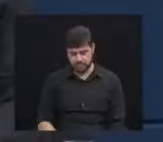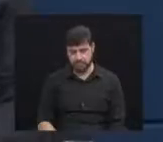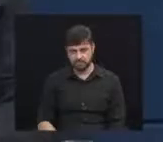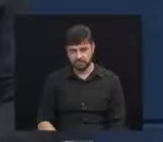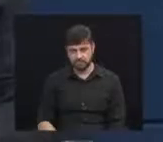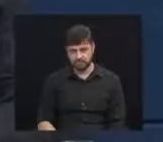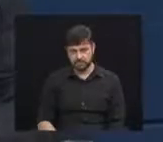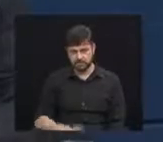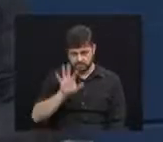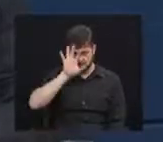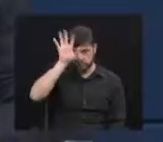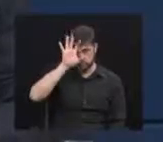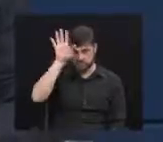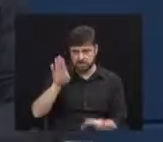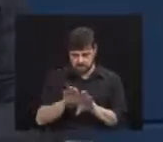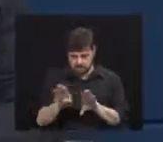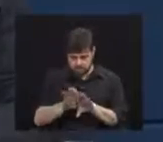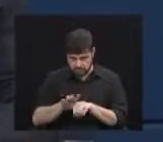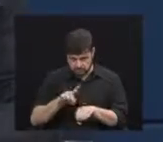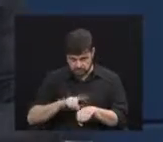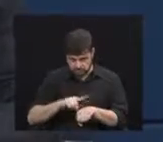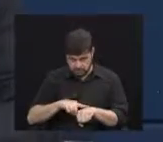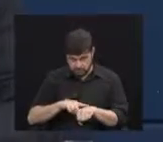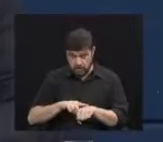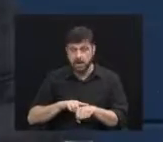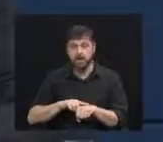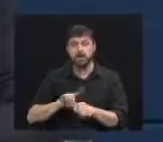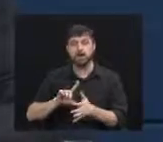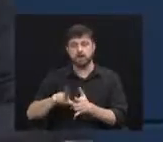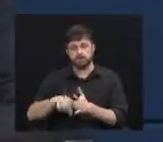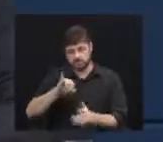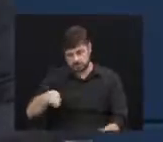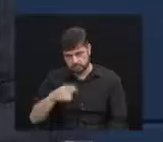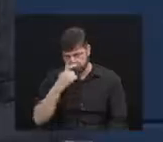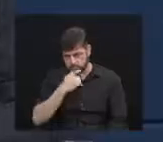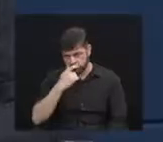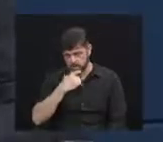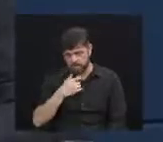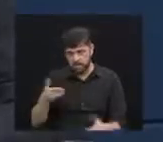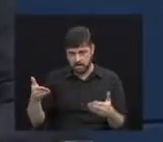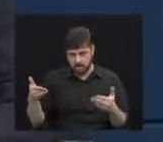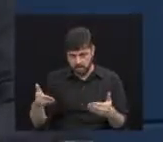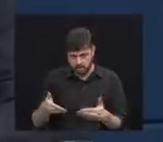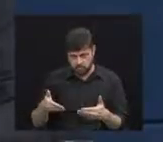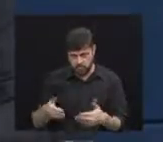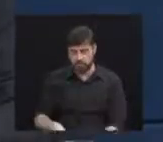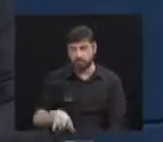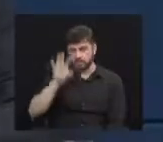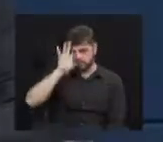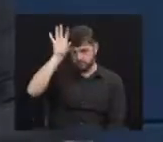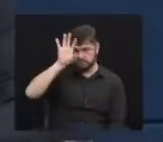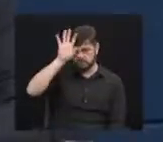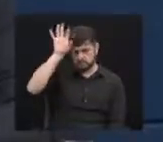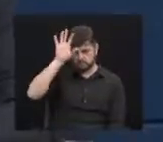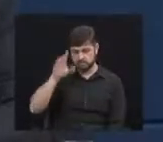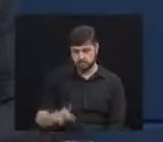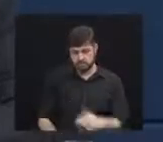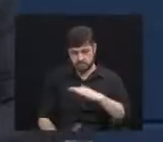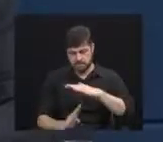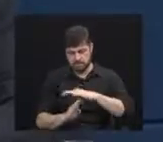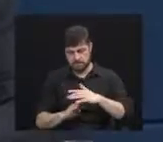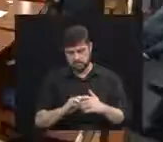Atual líder do Solidariedade, ele já fez parte de 6 legislaturas na casa. Hoje representada por 2 vereadores, a atuação